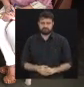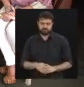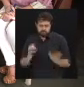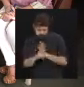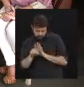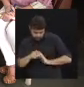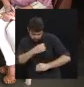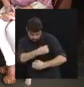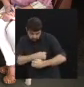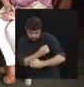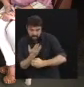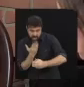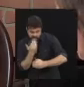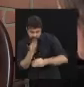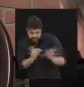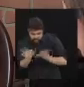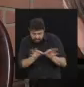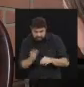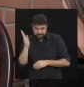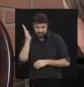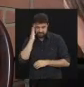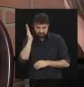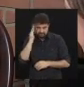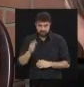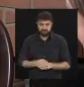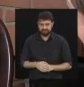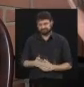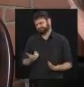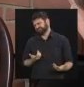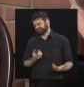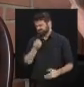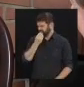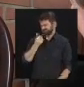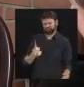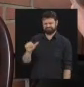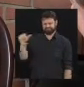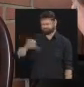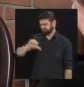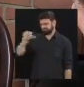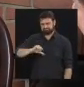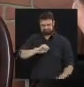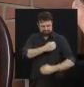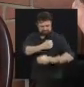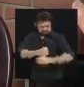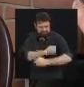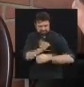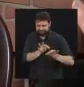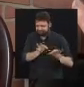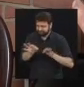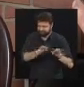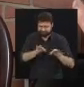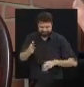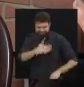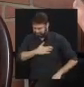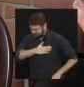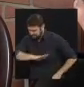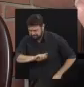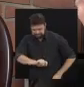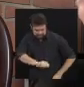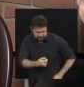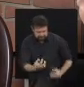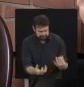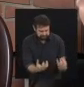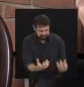Tudo? O que você sabe fazer na cozinha? Eu não sou muito boa de cozinhar, não gosto muito de lidar com fogão,